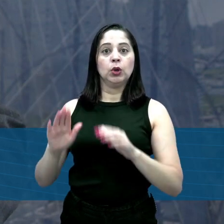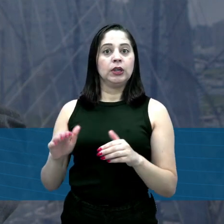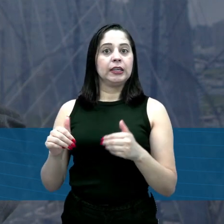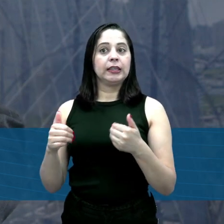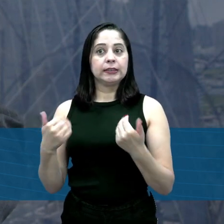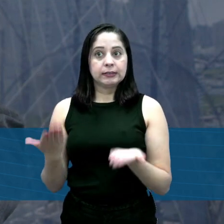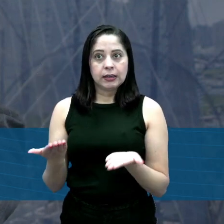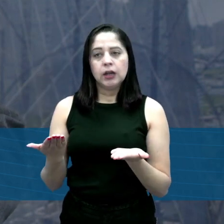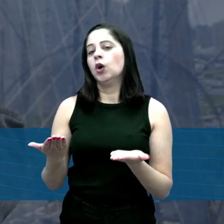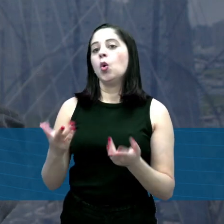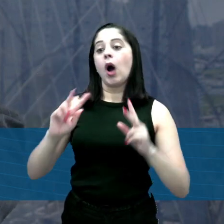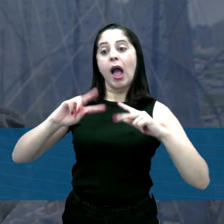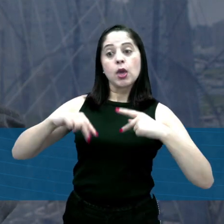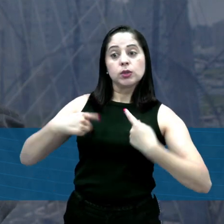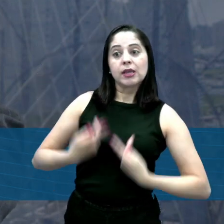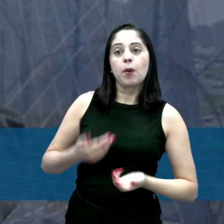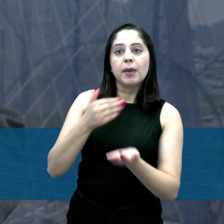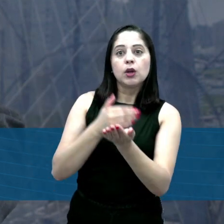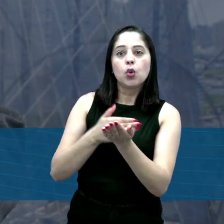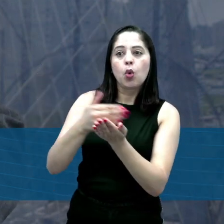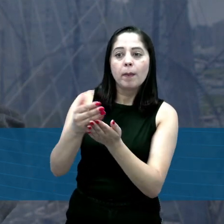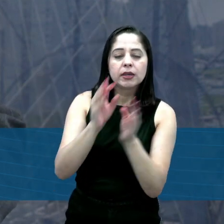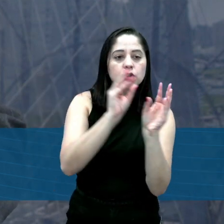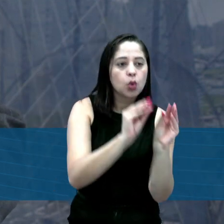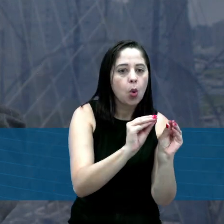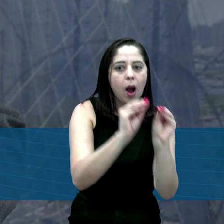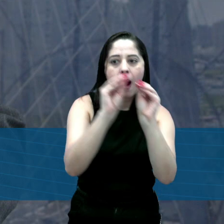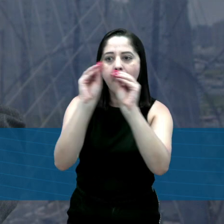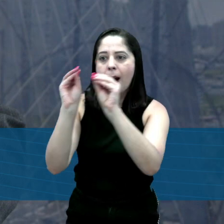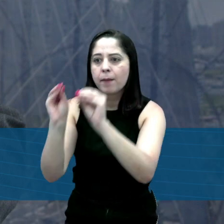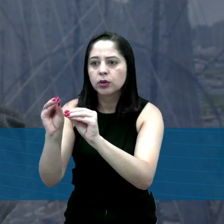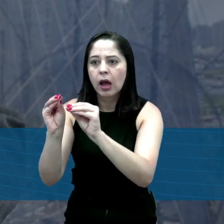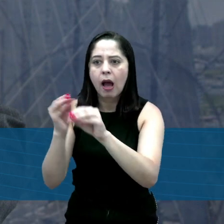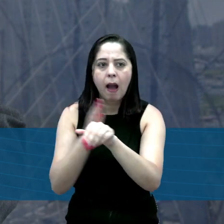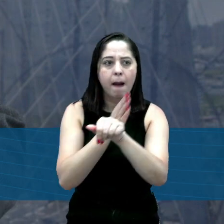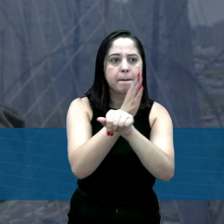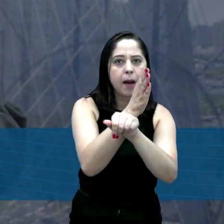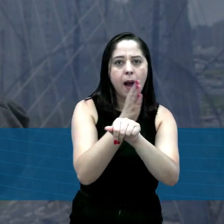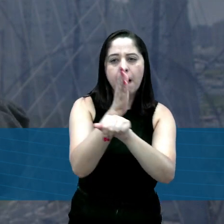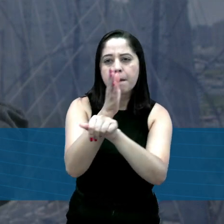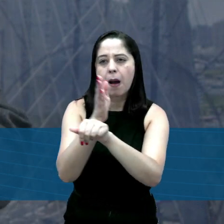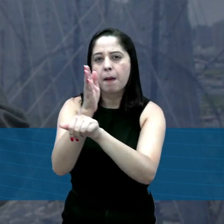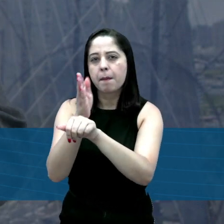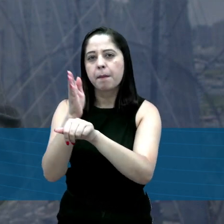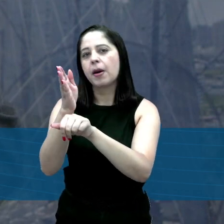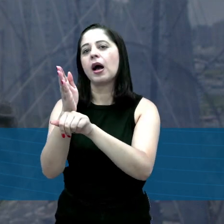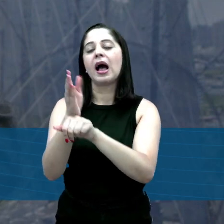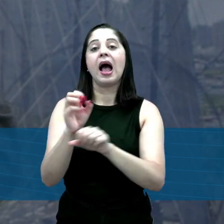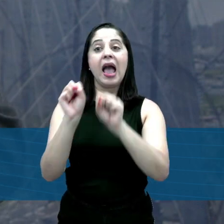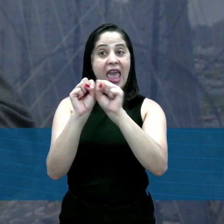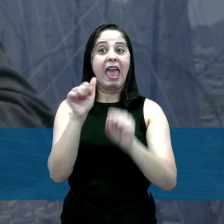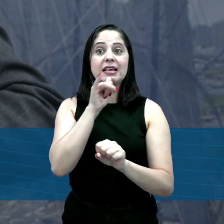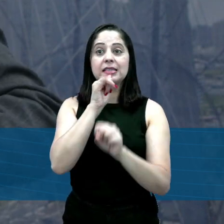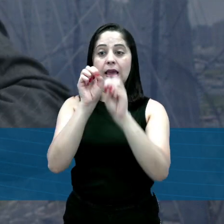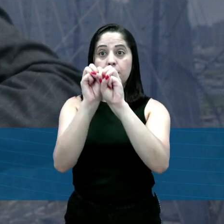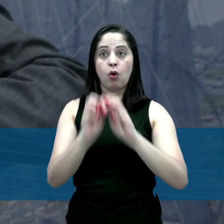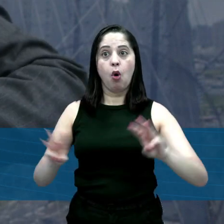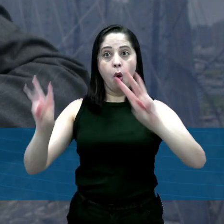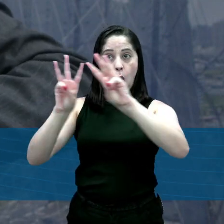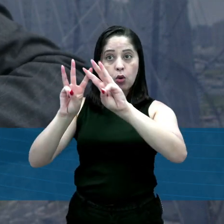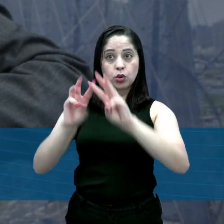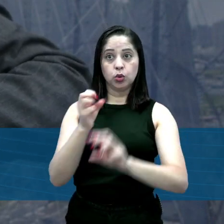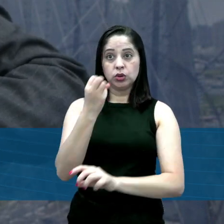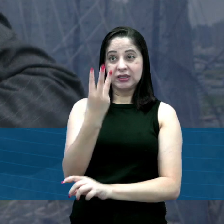trágicos, socialmente falando, mas poucos também têm um sucesso. Você pega aí no estudo da ONU, são